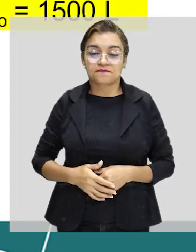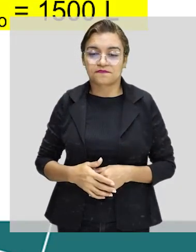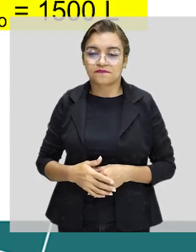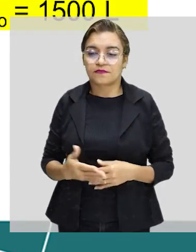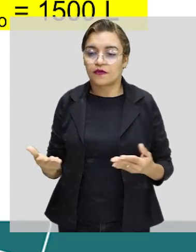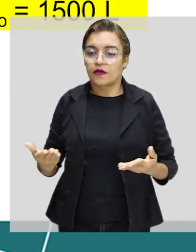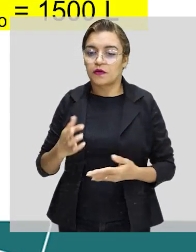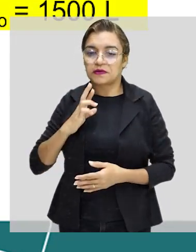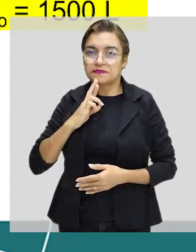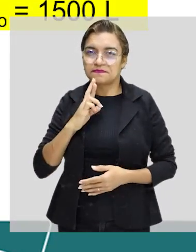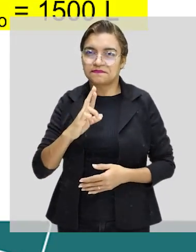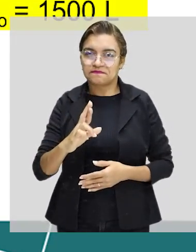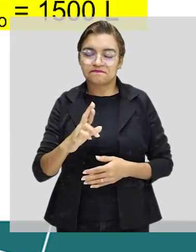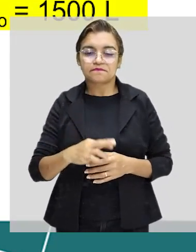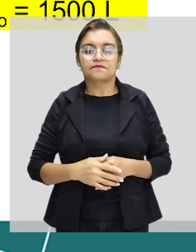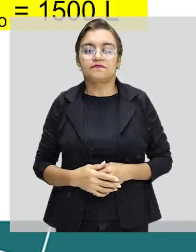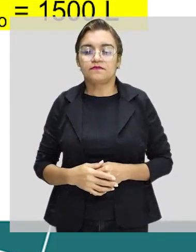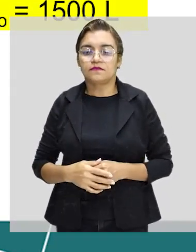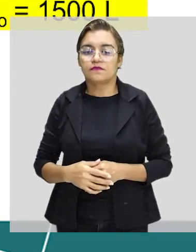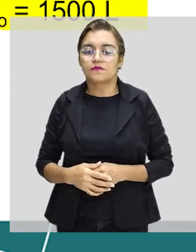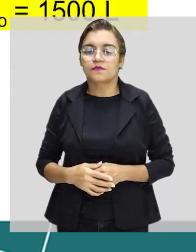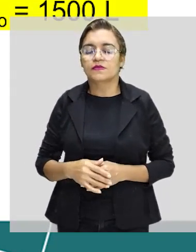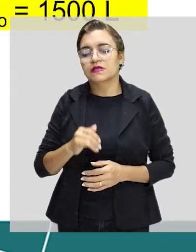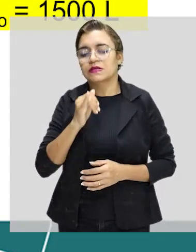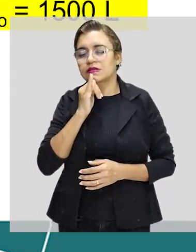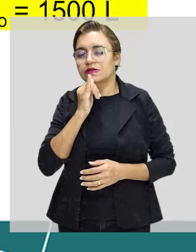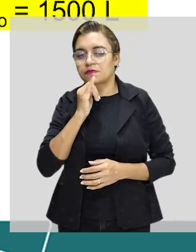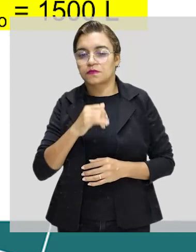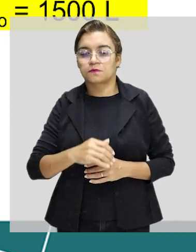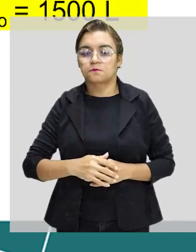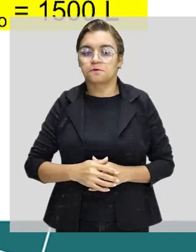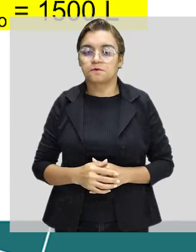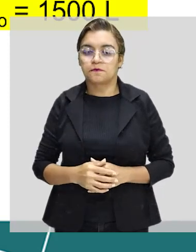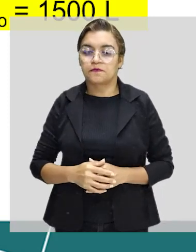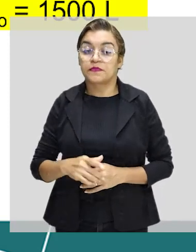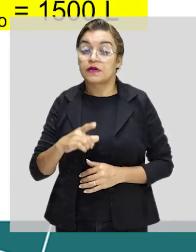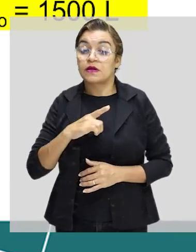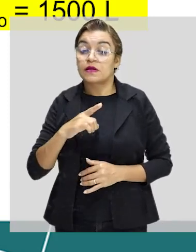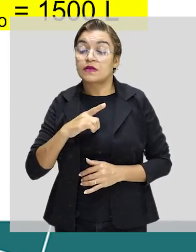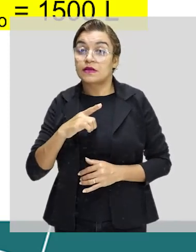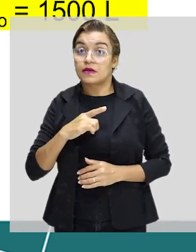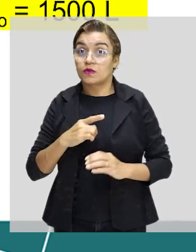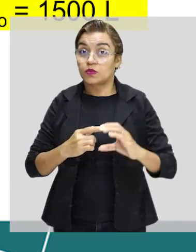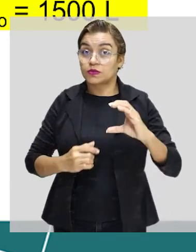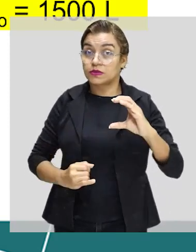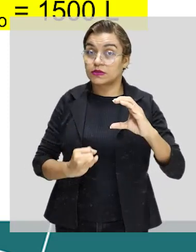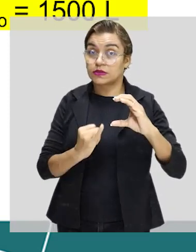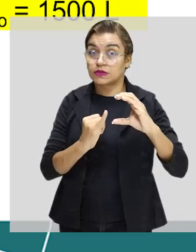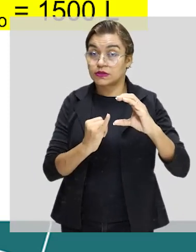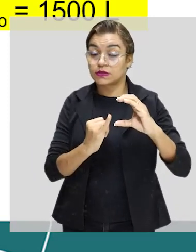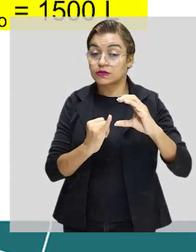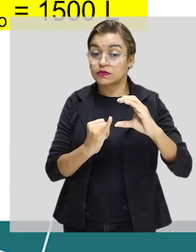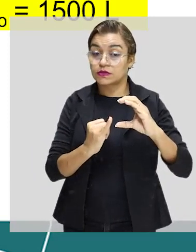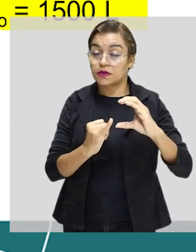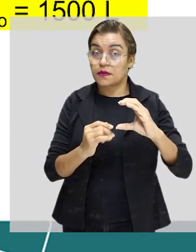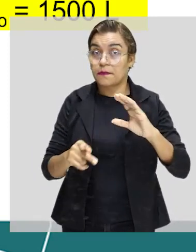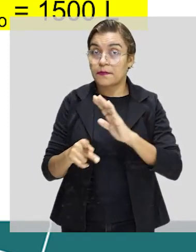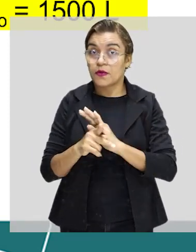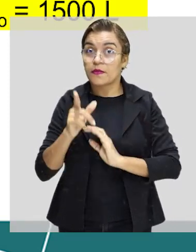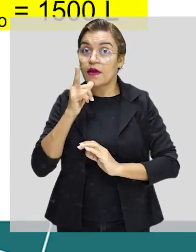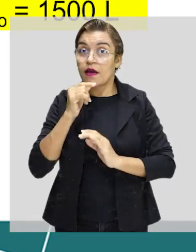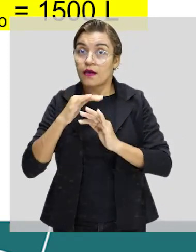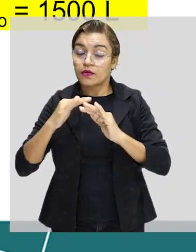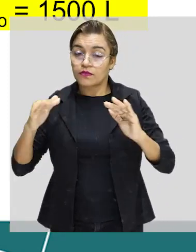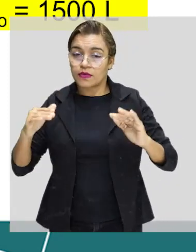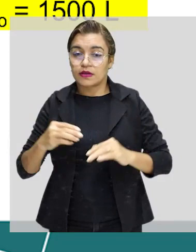à resolução. Ó, o que a gente conhece, turminha? A concentração inicial, que no caso é da água do mar, 35